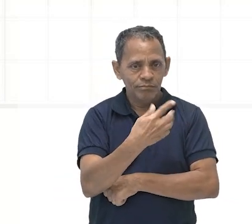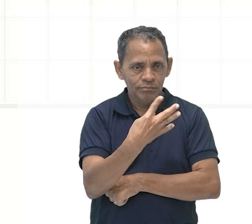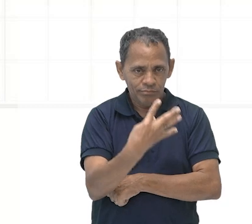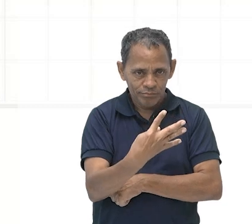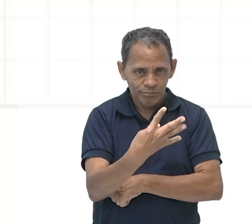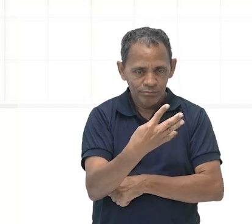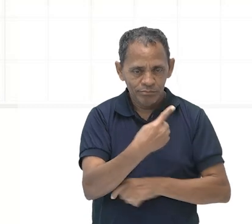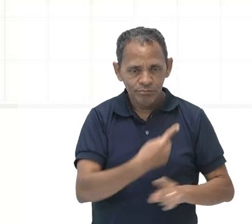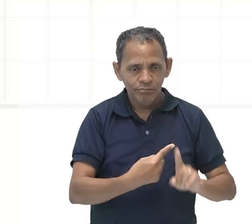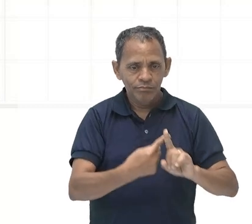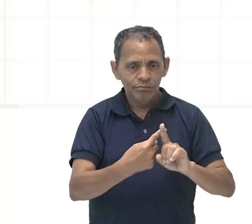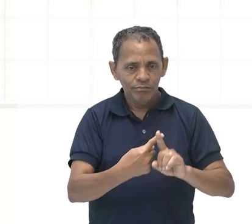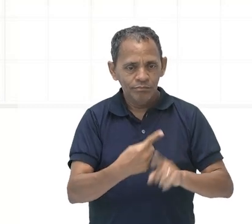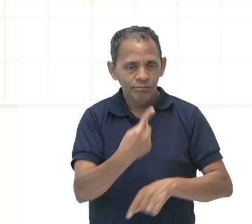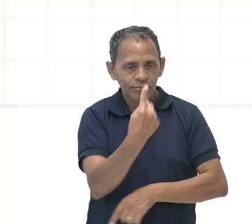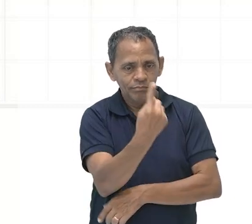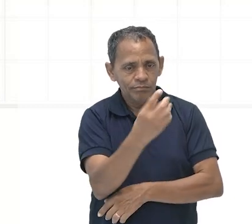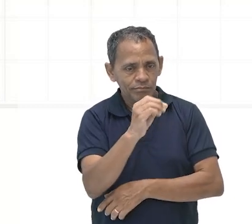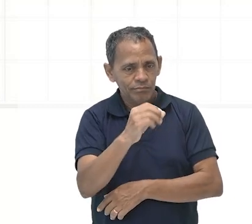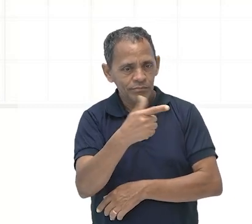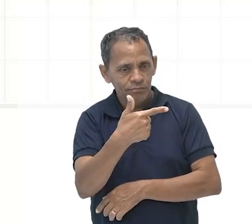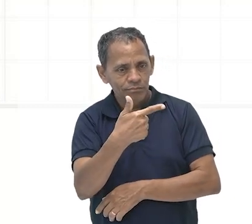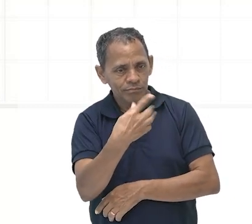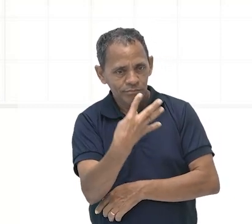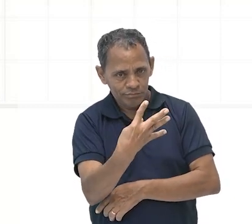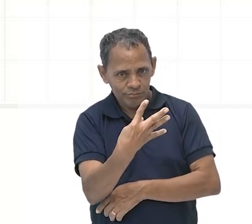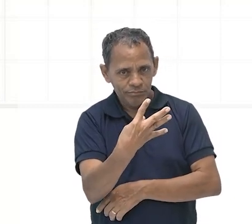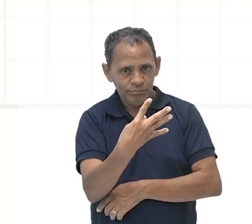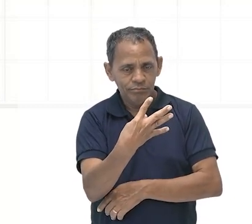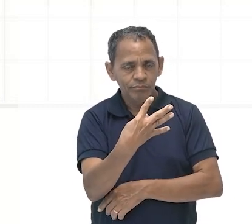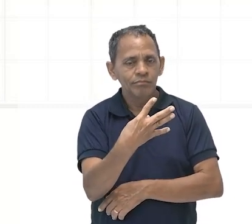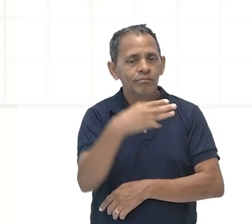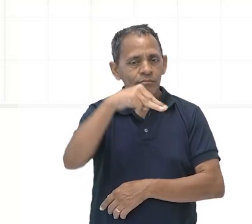vezes 1024